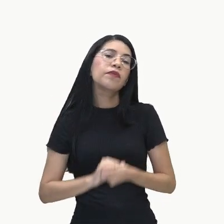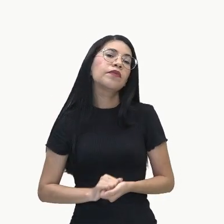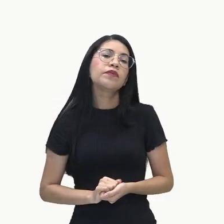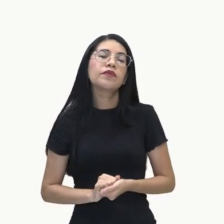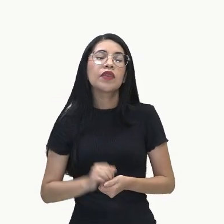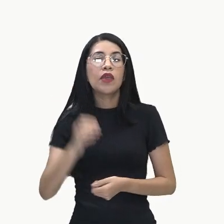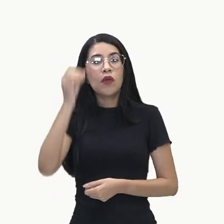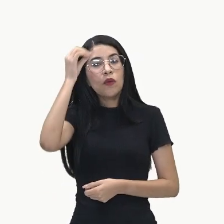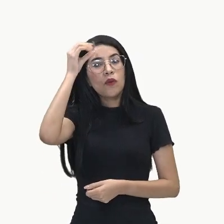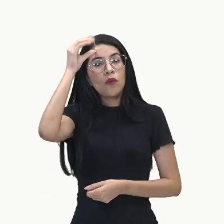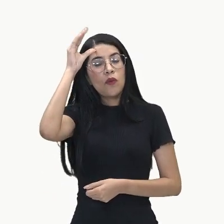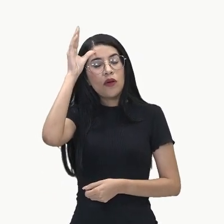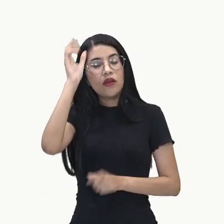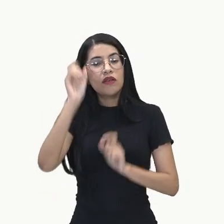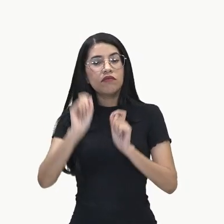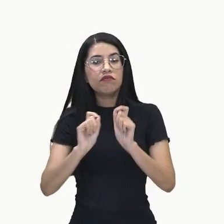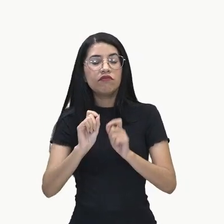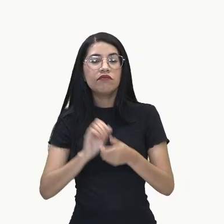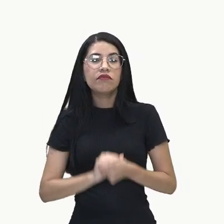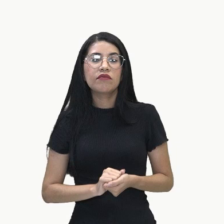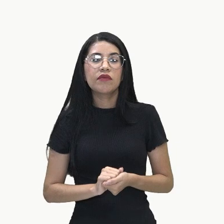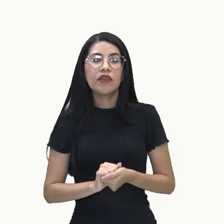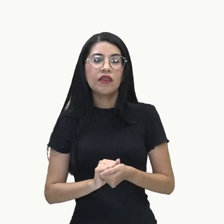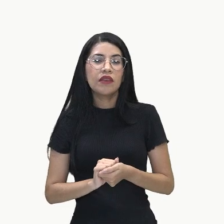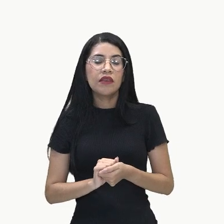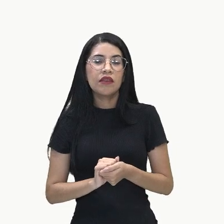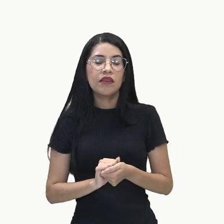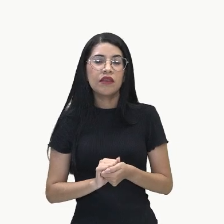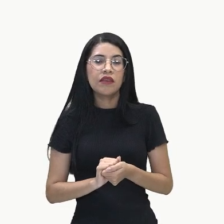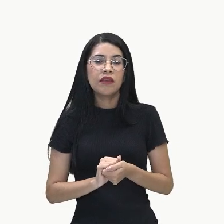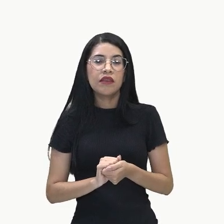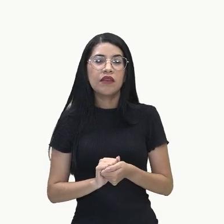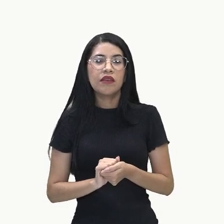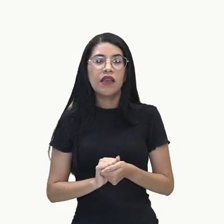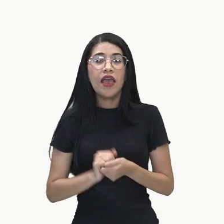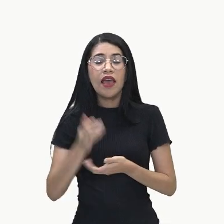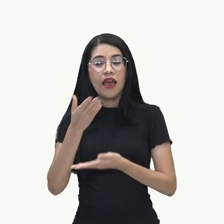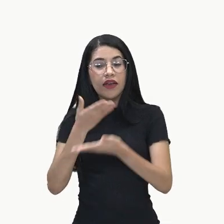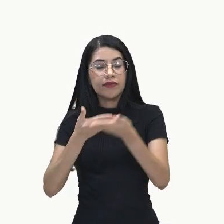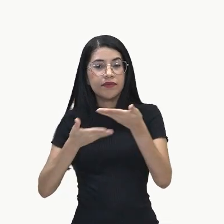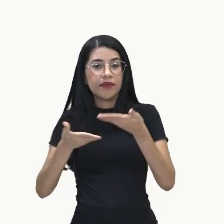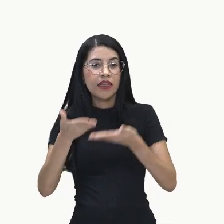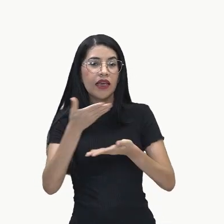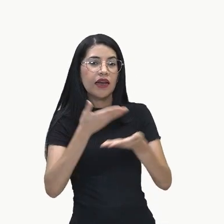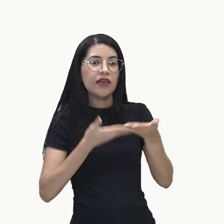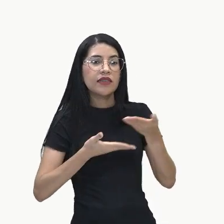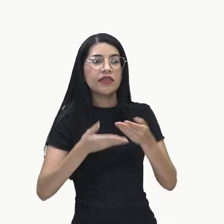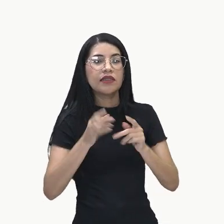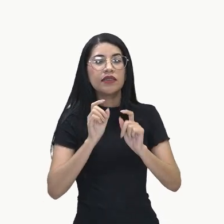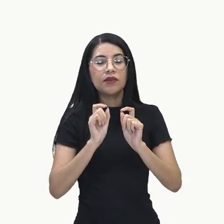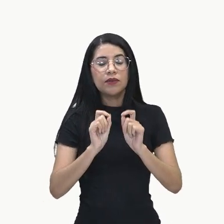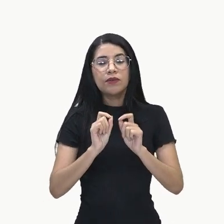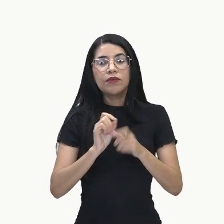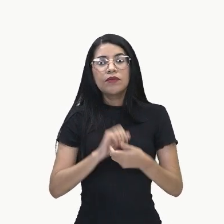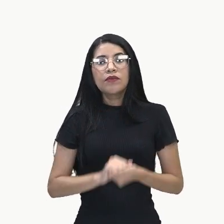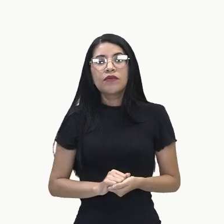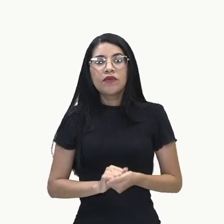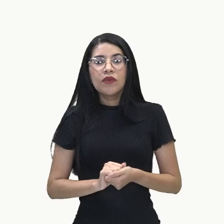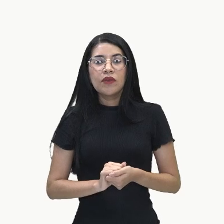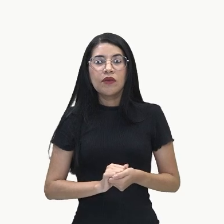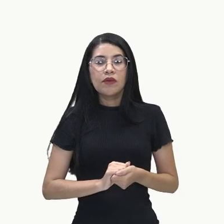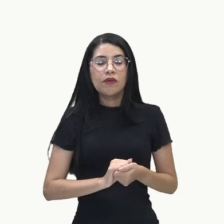conhecimento ele é resultado da interação entre